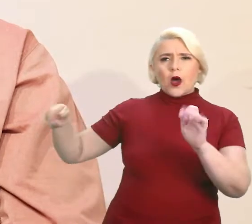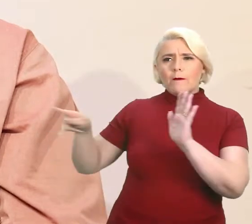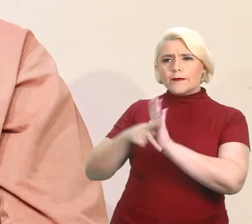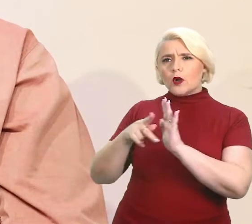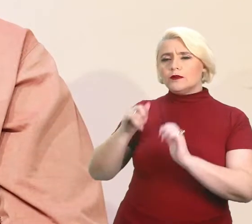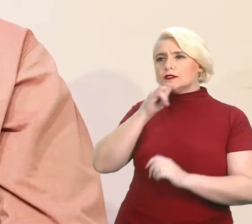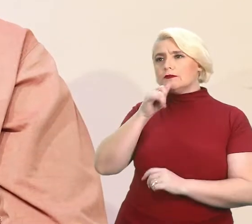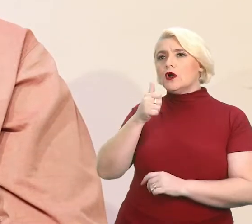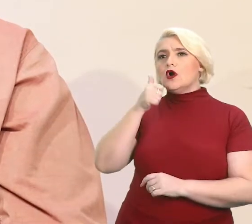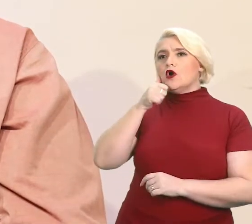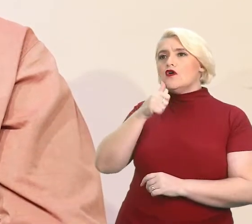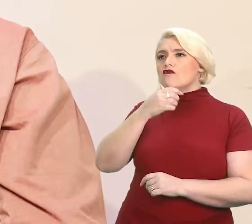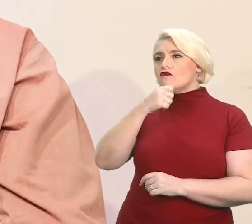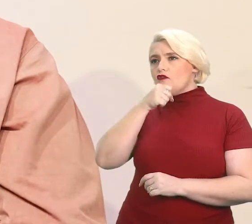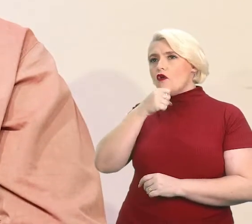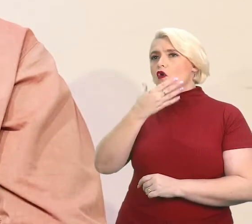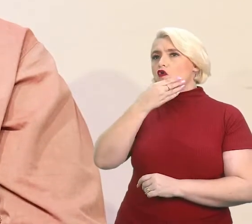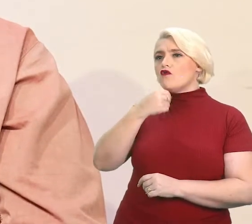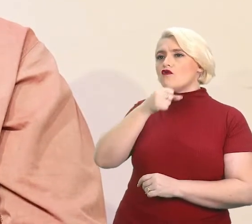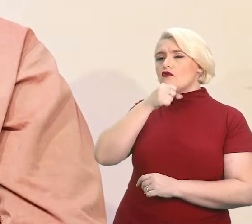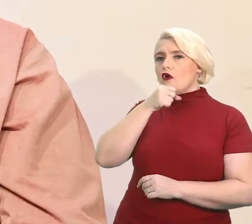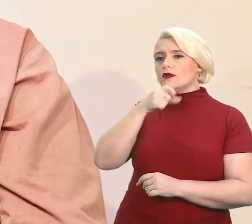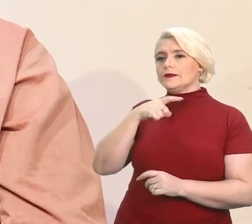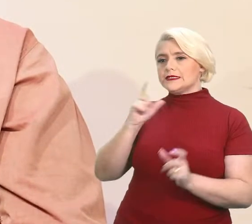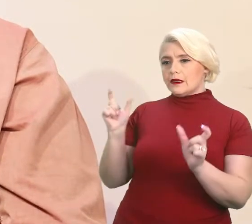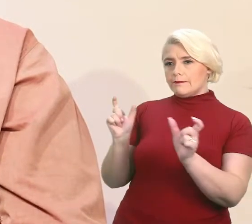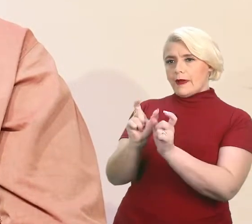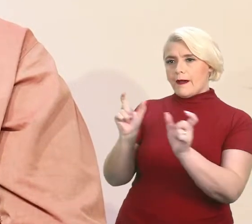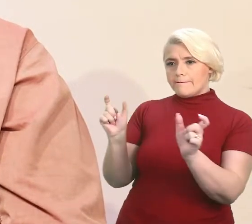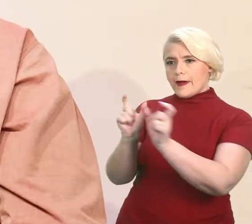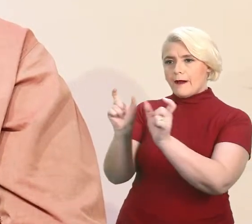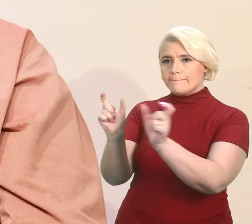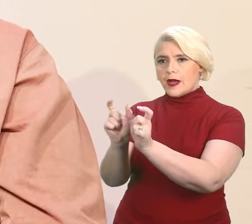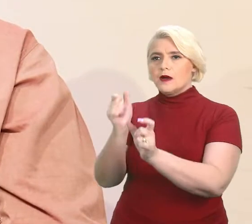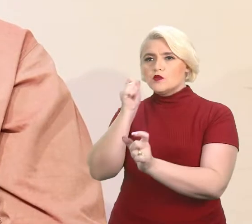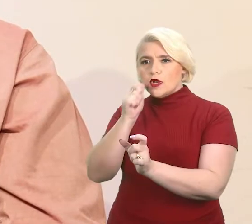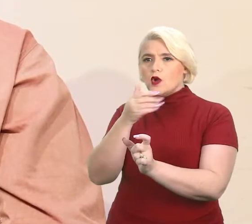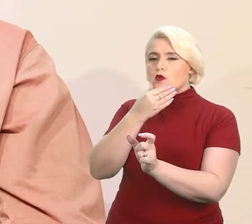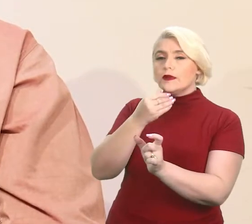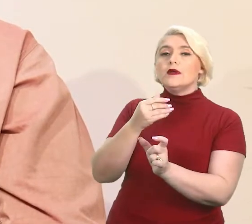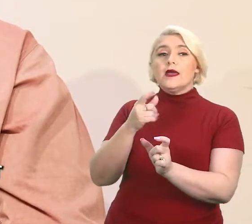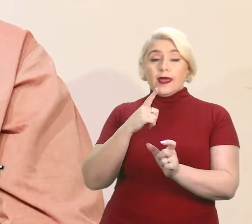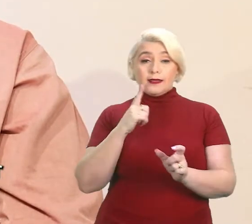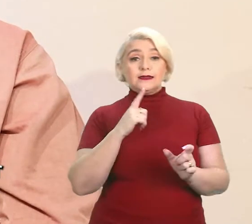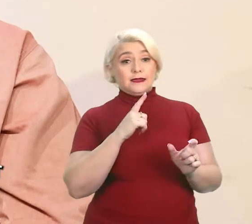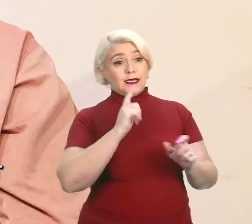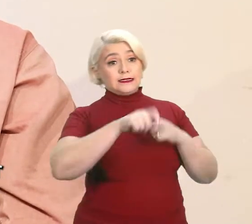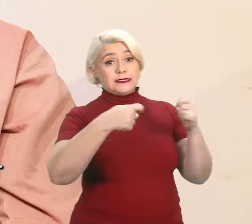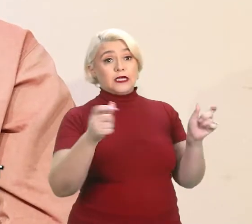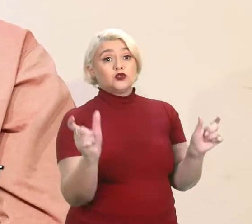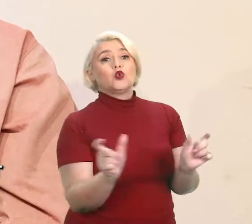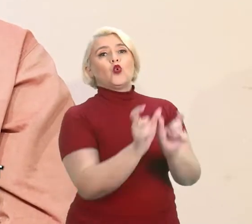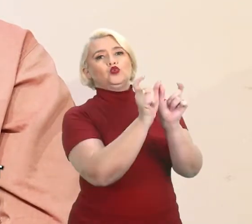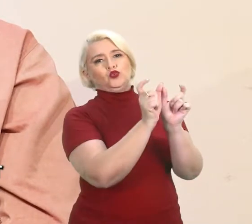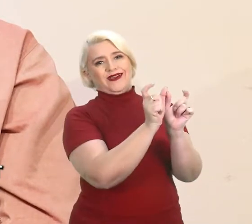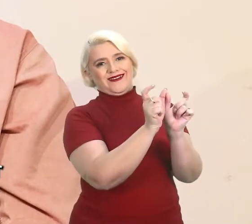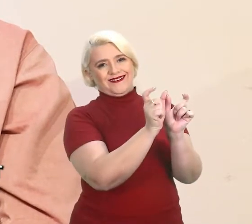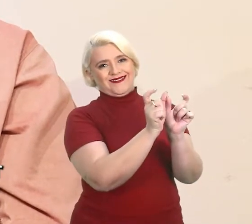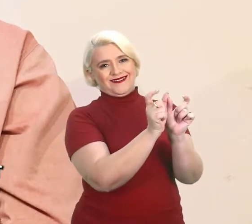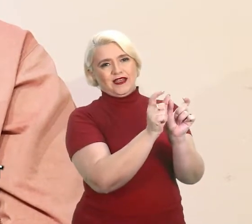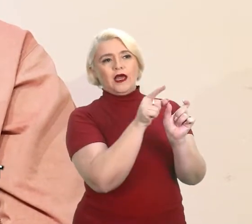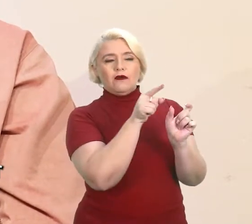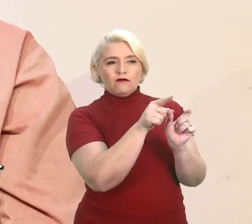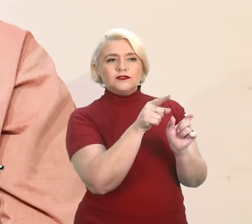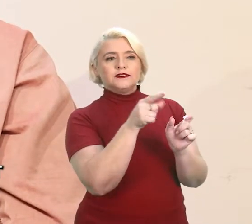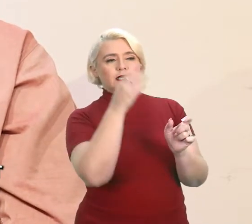por exemplo, de vô e de vó. Você tem que remeter depois homem e mulher. São sinais conjugados. Para